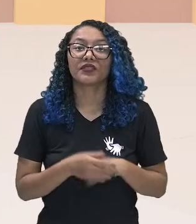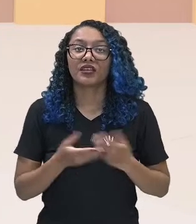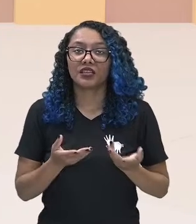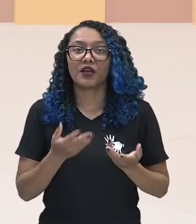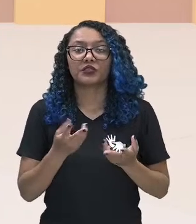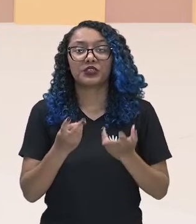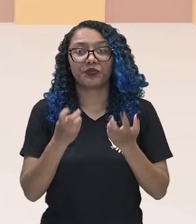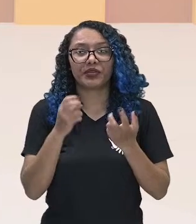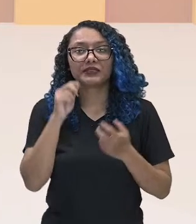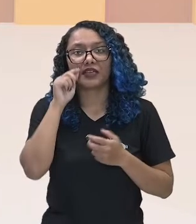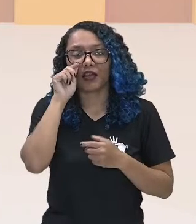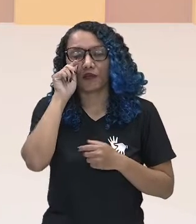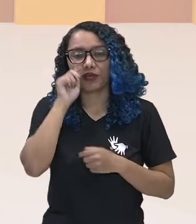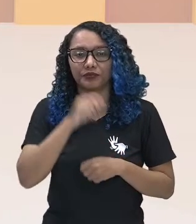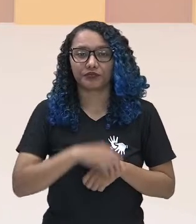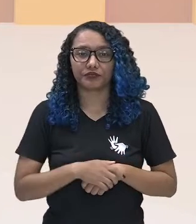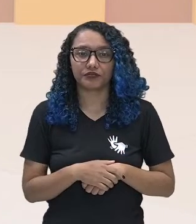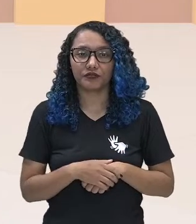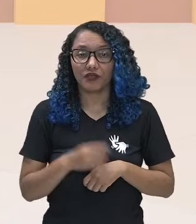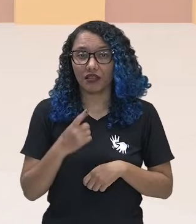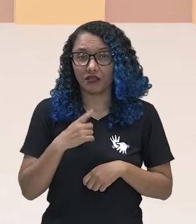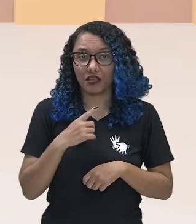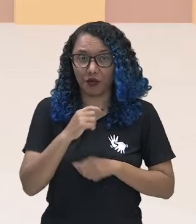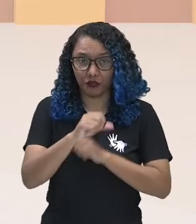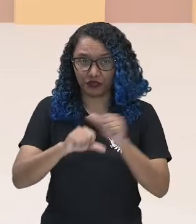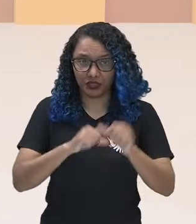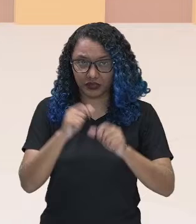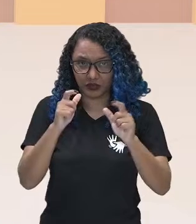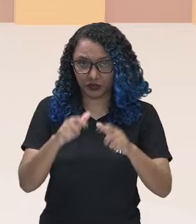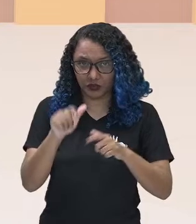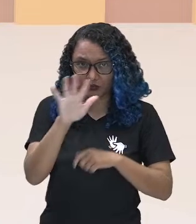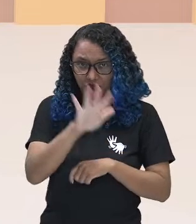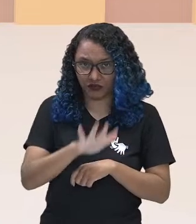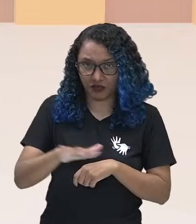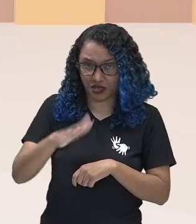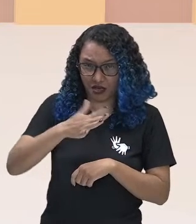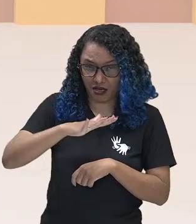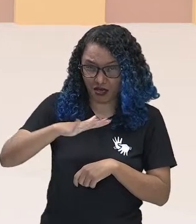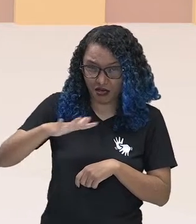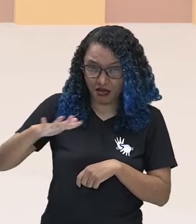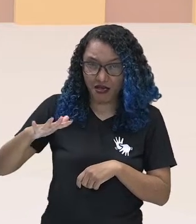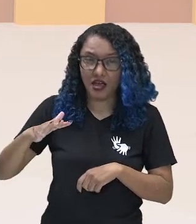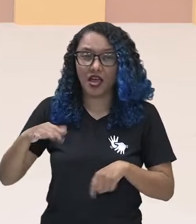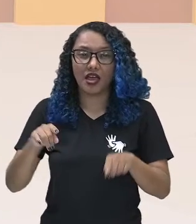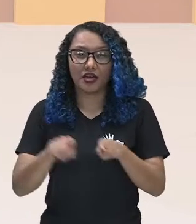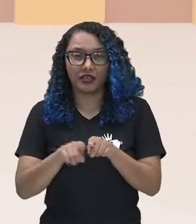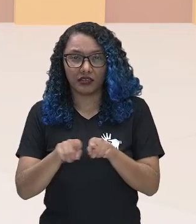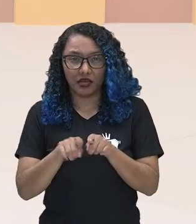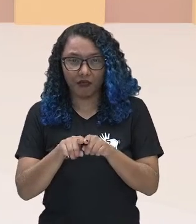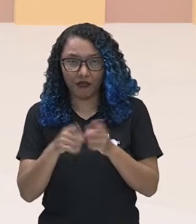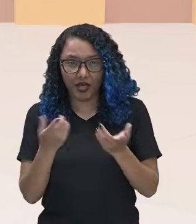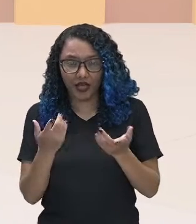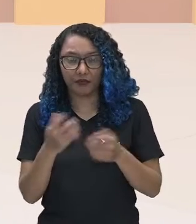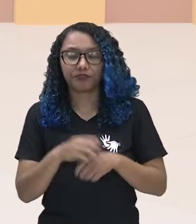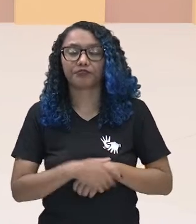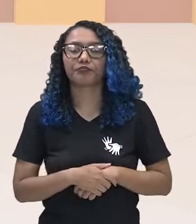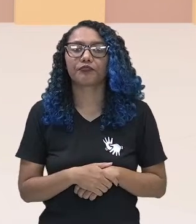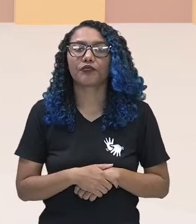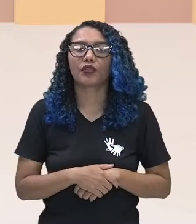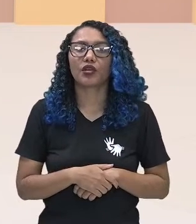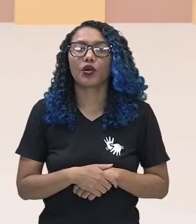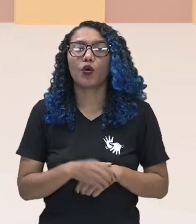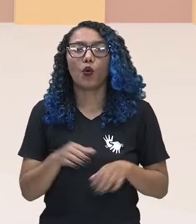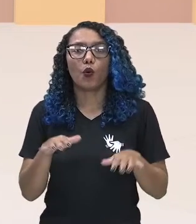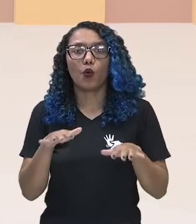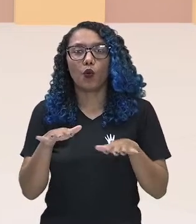da paisagem, né, sobre o Rio Negro, a gente também tem essa movimentação, esse fluxo migratório, como a gente pode